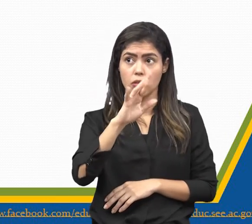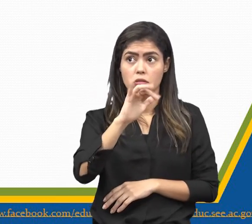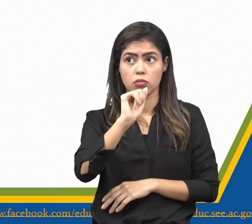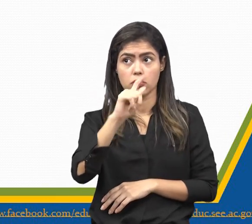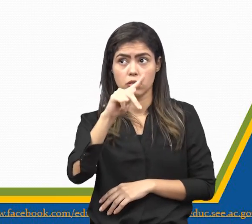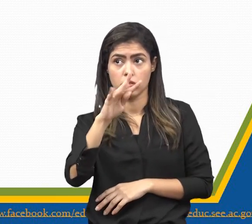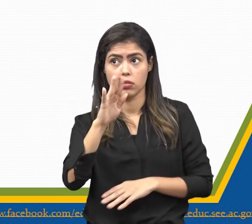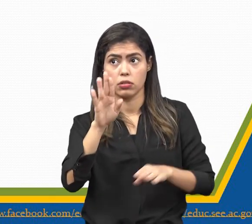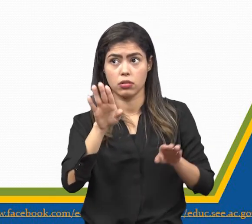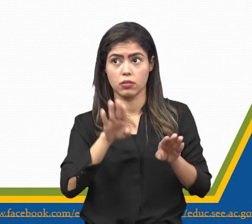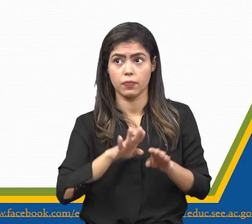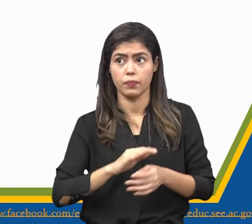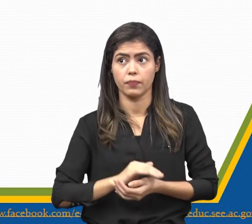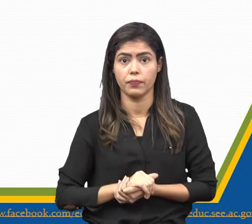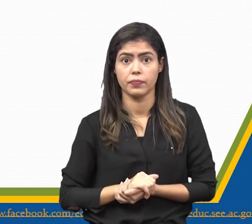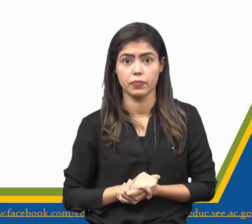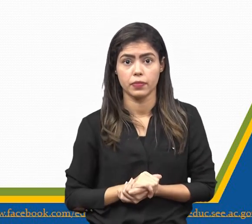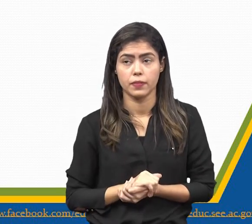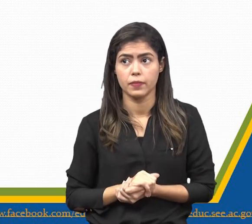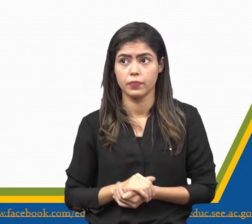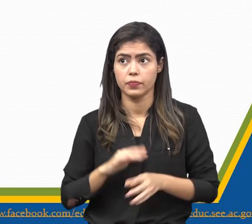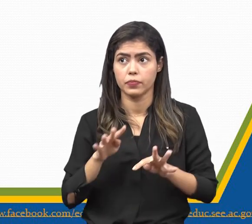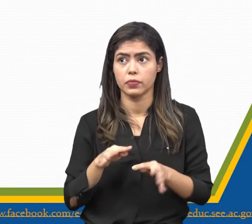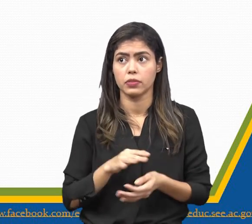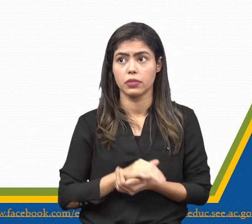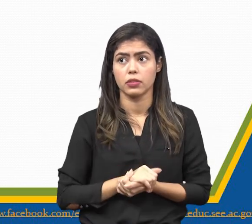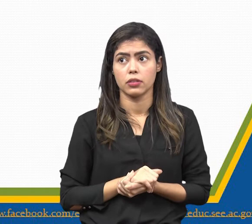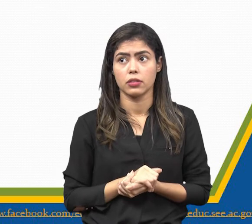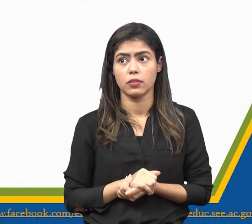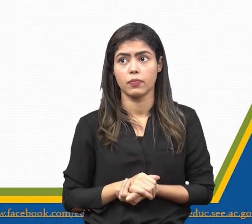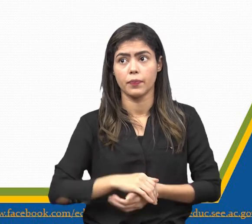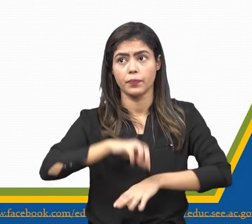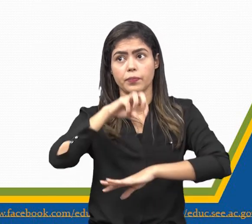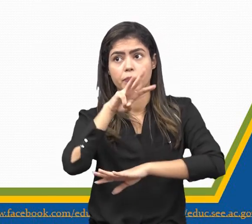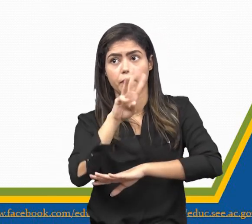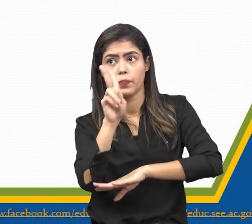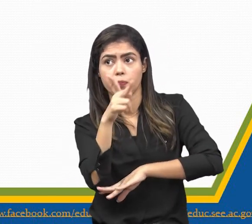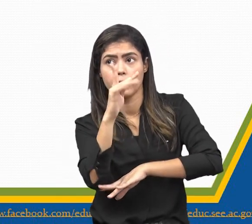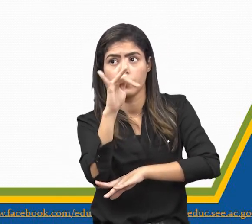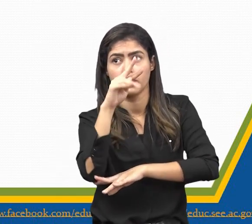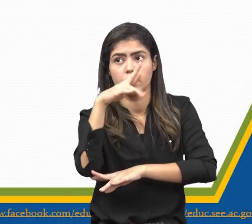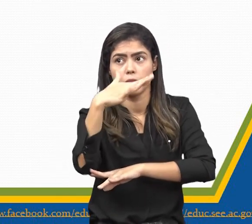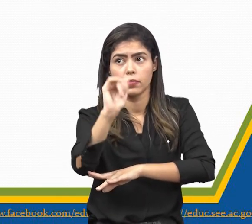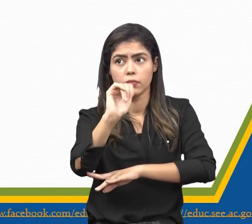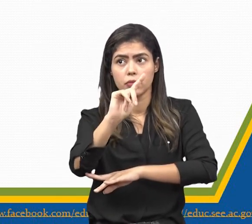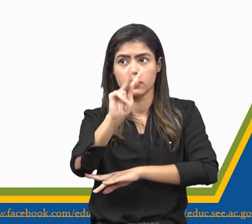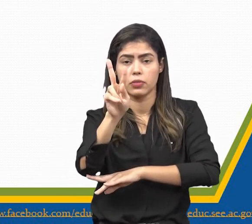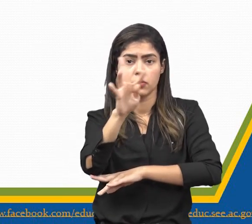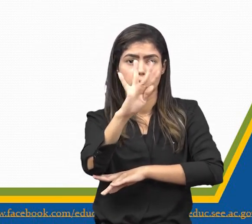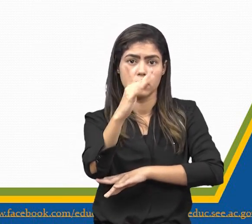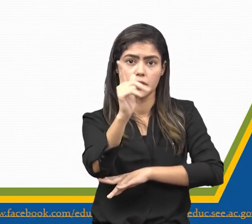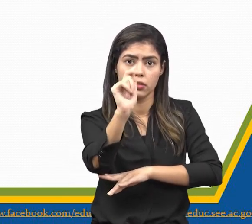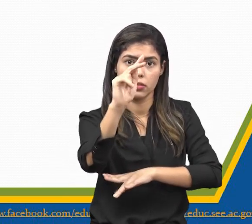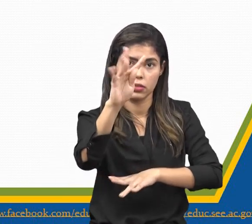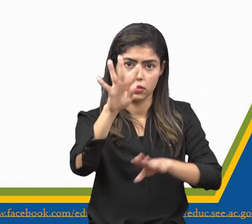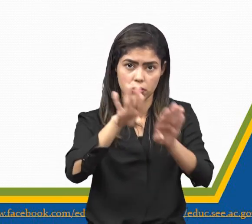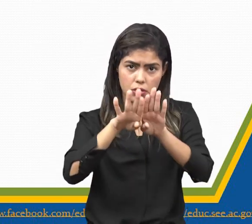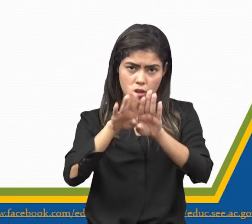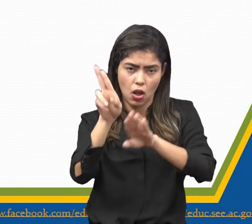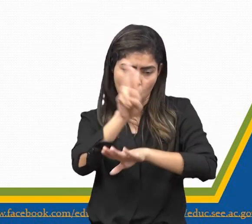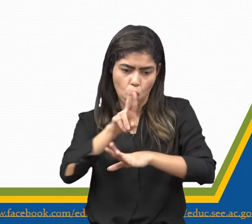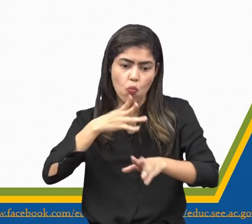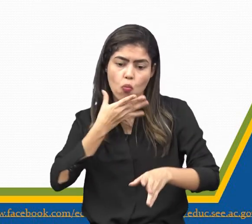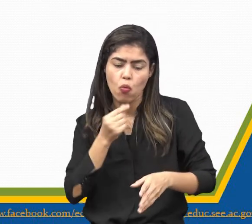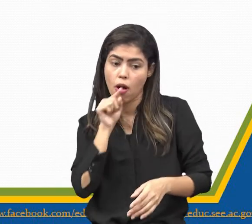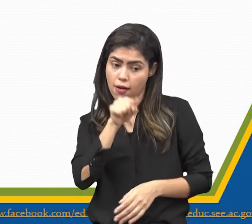aqui o that. Opa, passei, desculpa. Vou usar aqui o that, olha. He is the man that saved the planet. Ele é o homem que